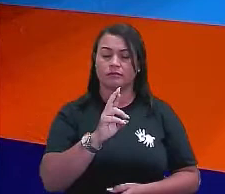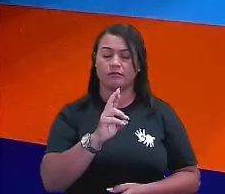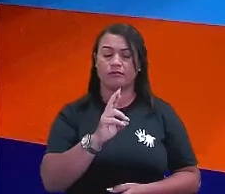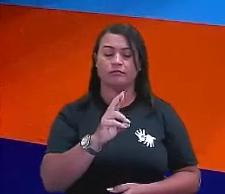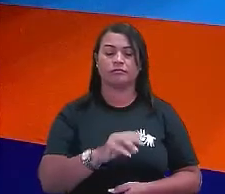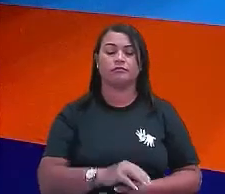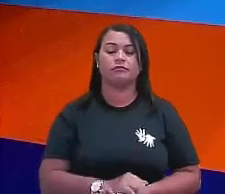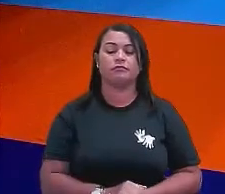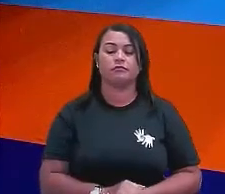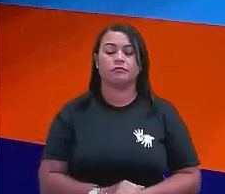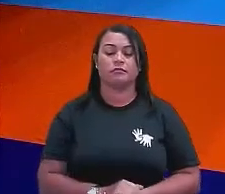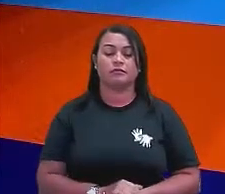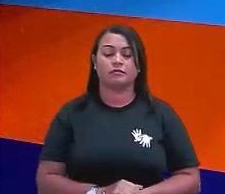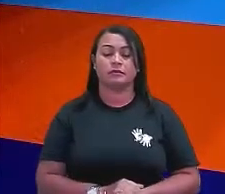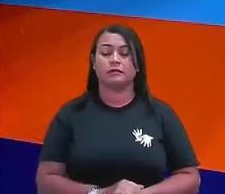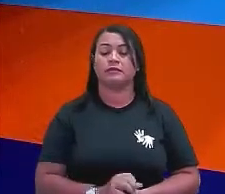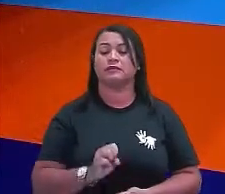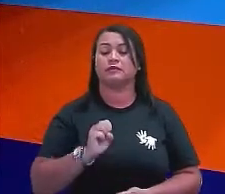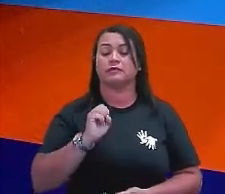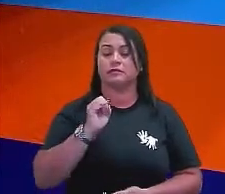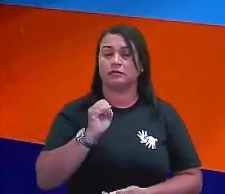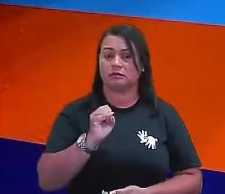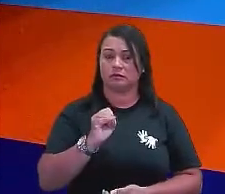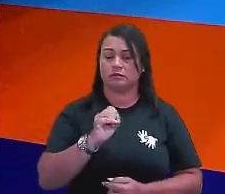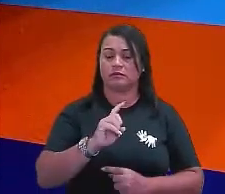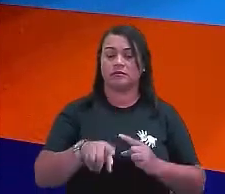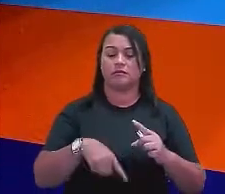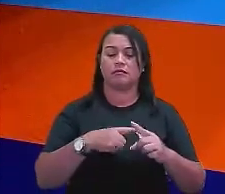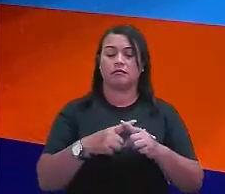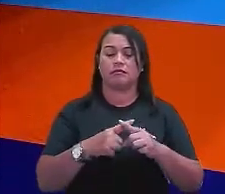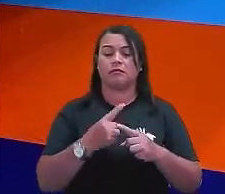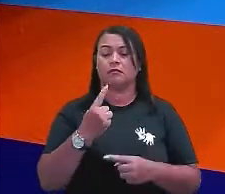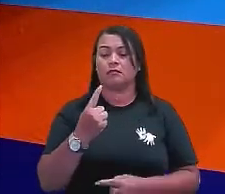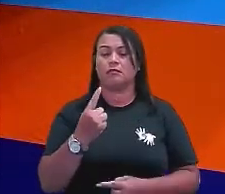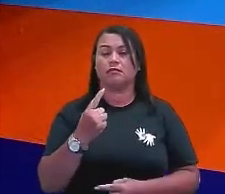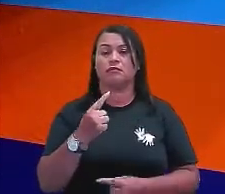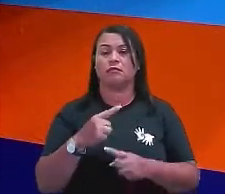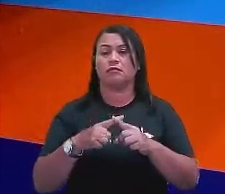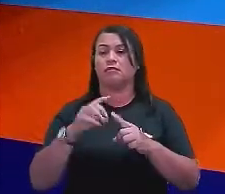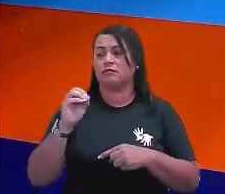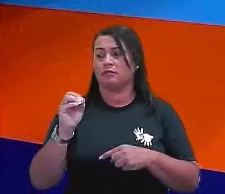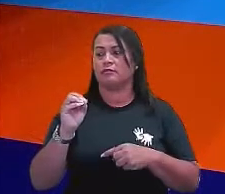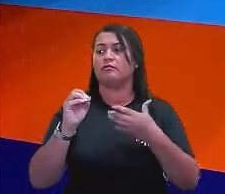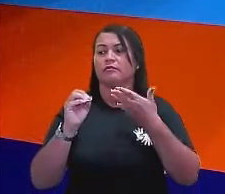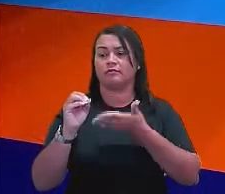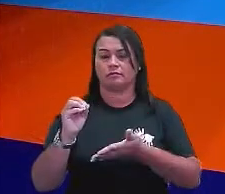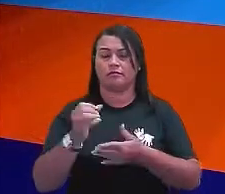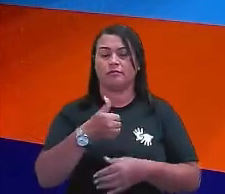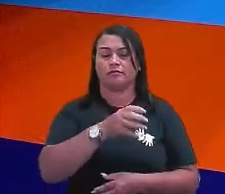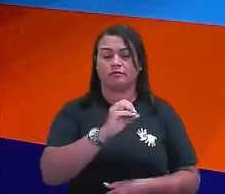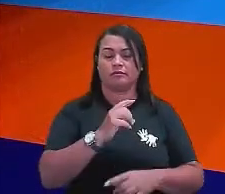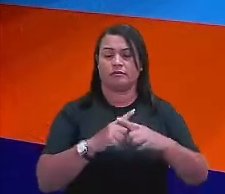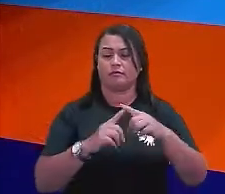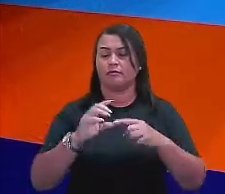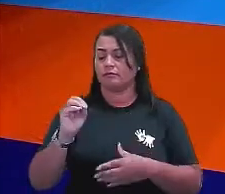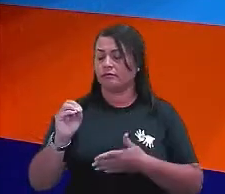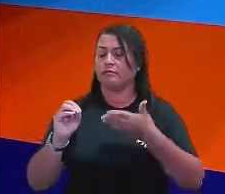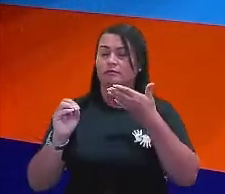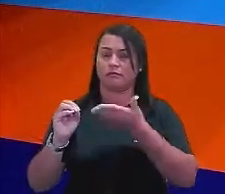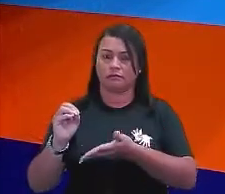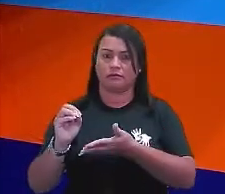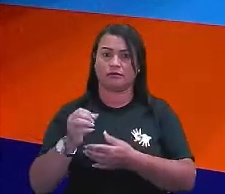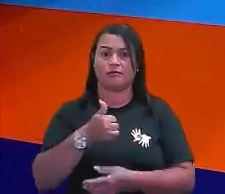zero. Se eu fizer 1 vezes 0, 0. 10 vezes 0,